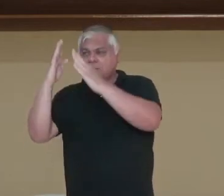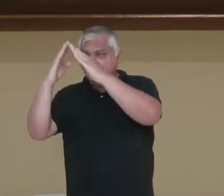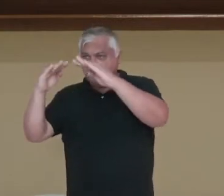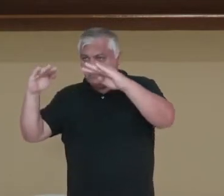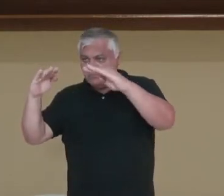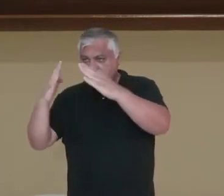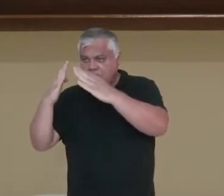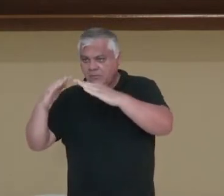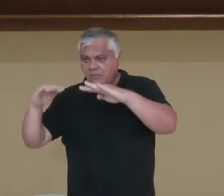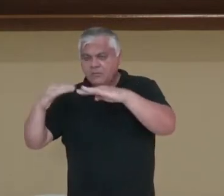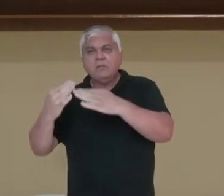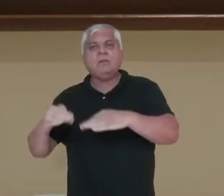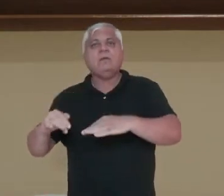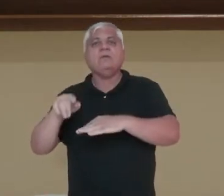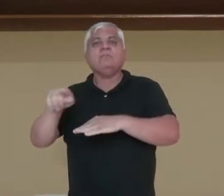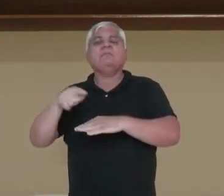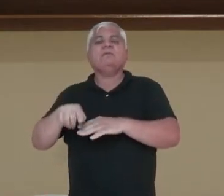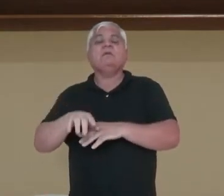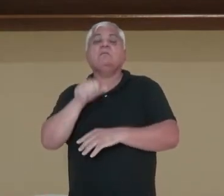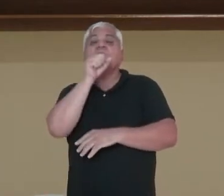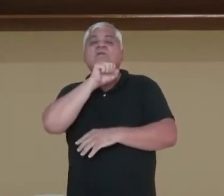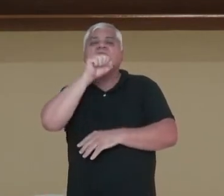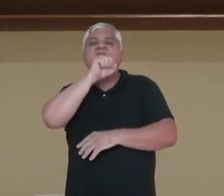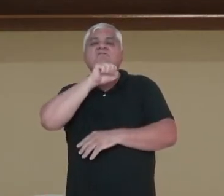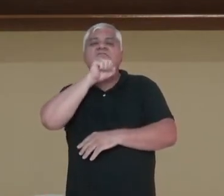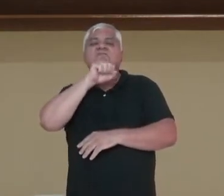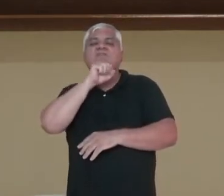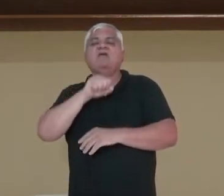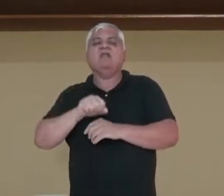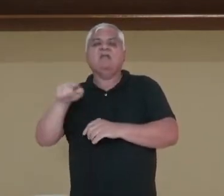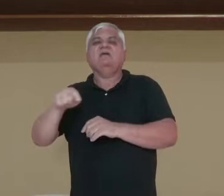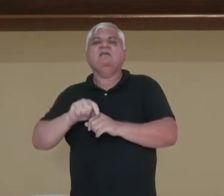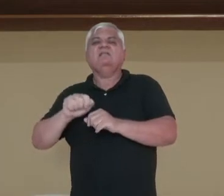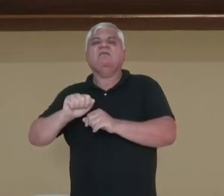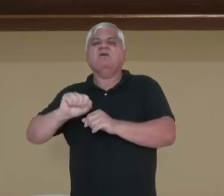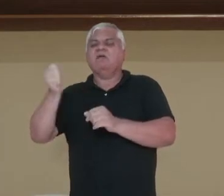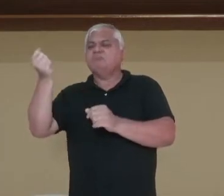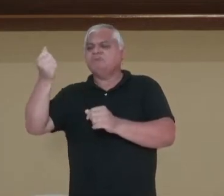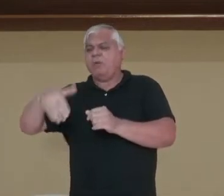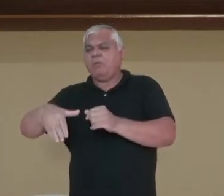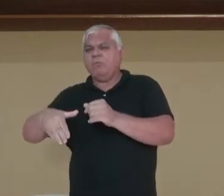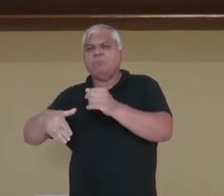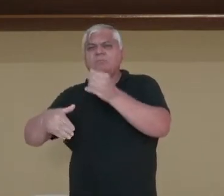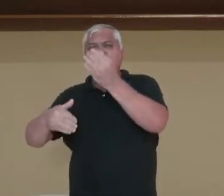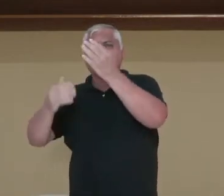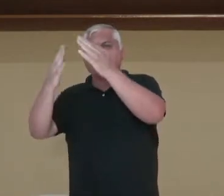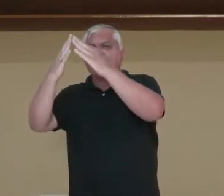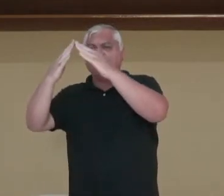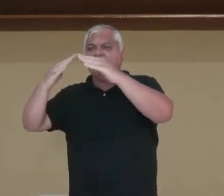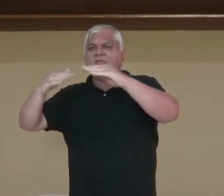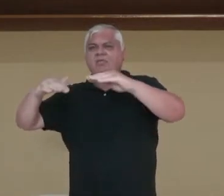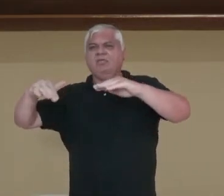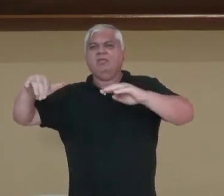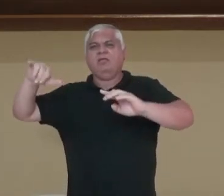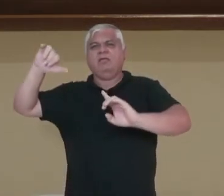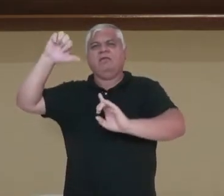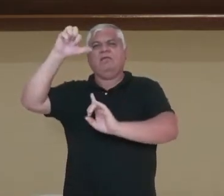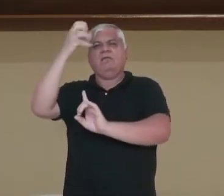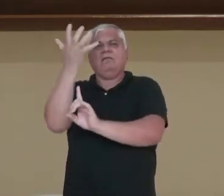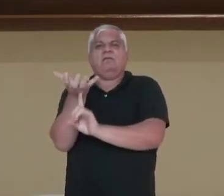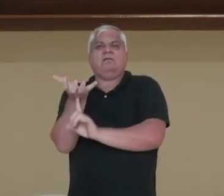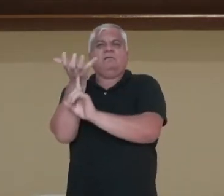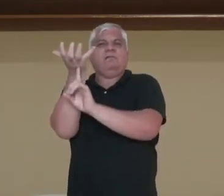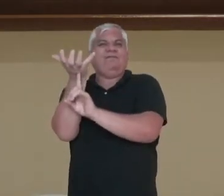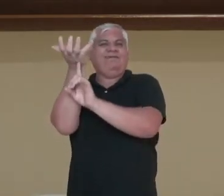pequena. Conforme ela vai ficando mais velha, os galhos de baixo vão caindo e é por isso que ela fica com aquele formato de taça. Não é porque ela sempre